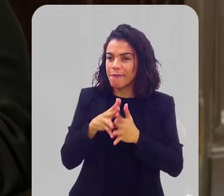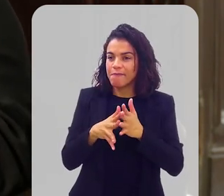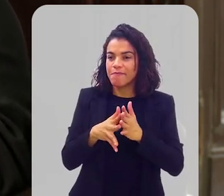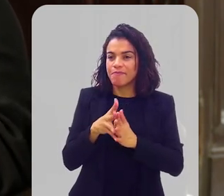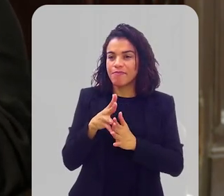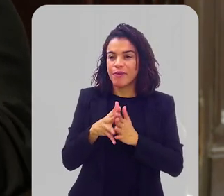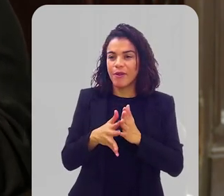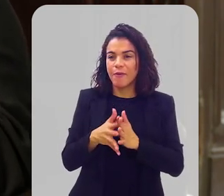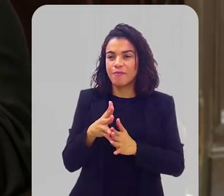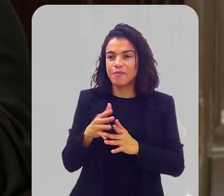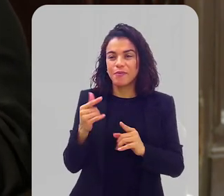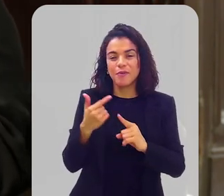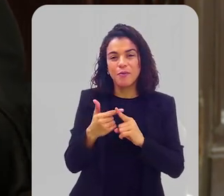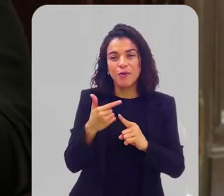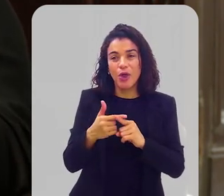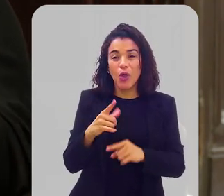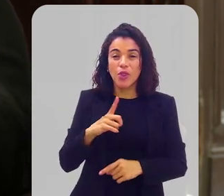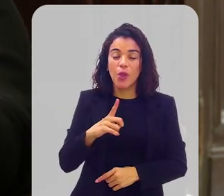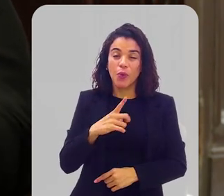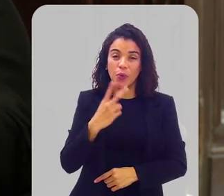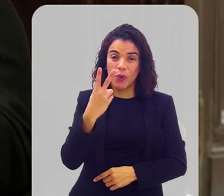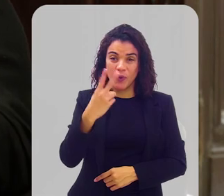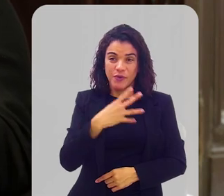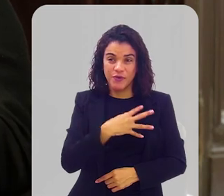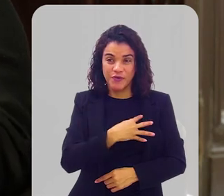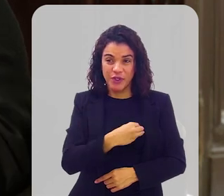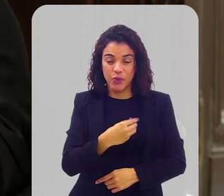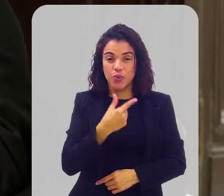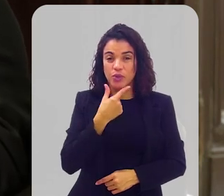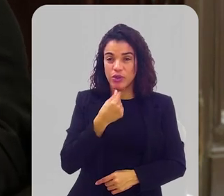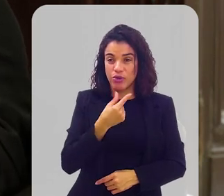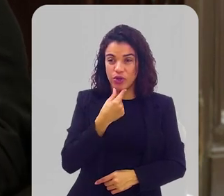porque você vê os seus filhos, eu tenho dois meninos